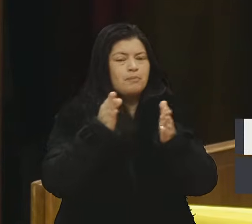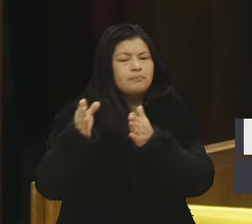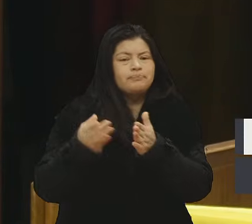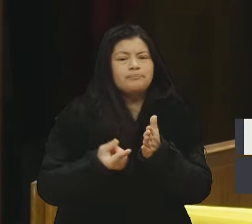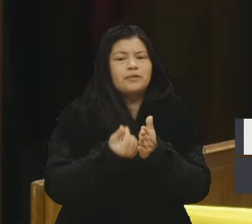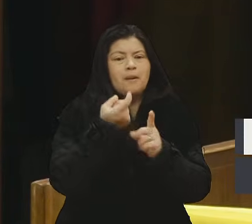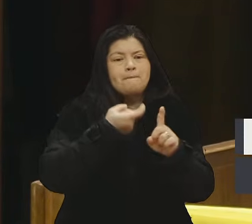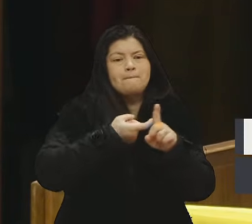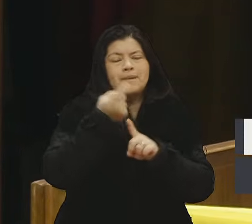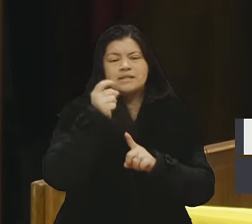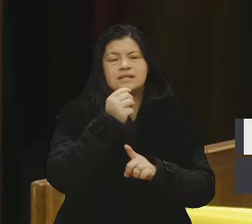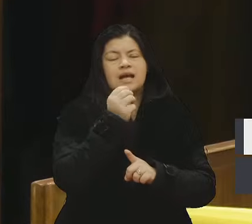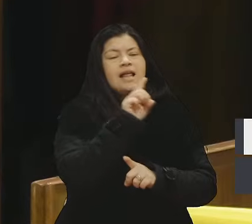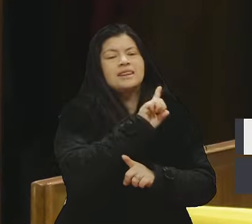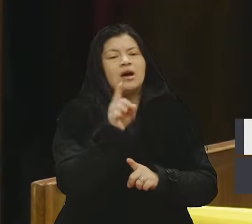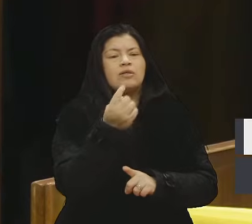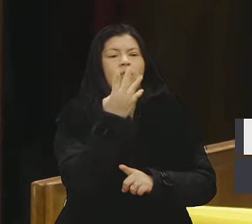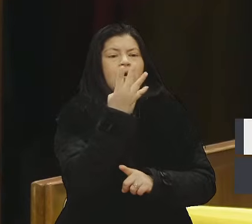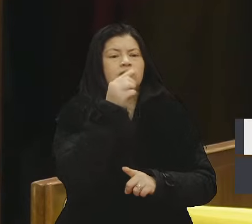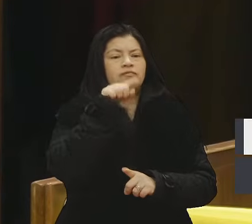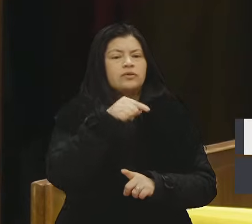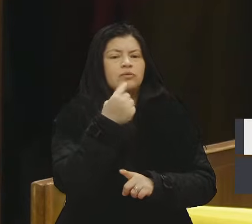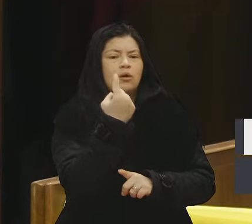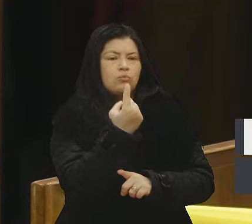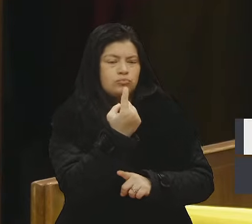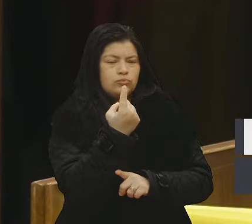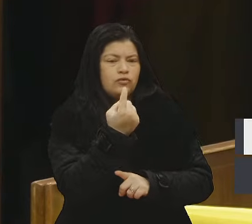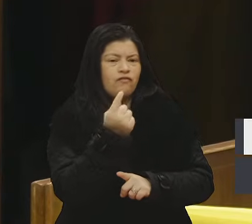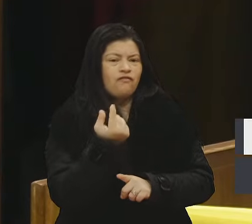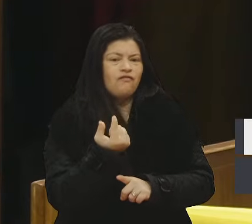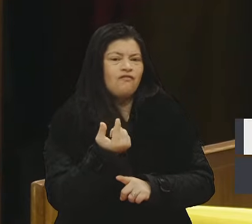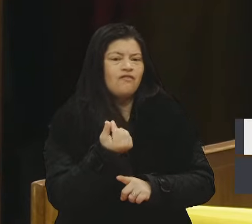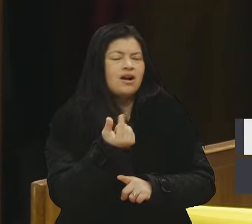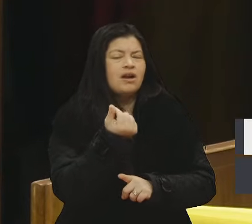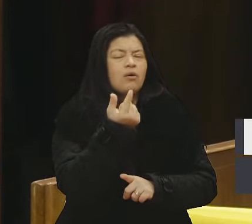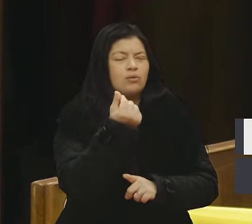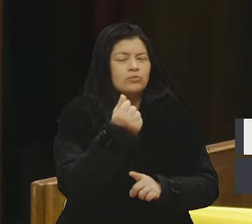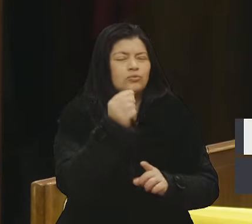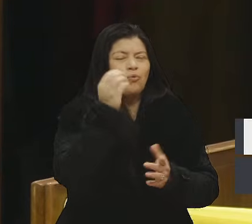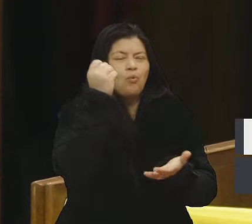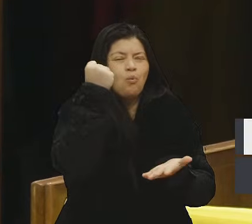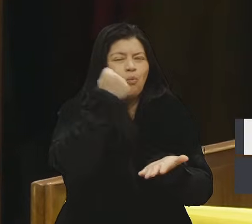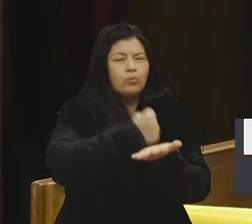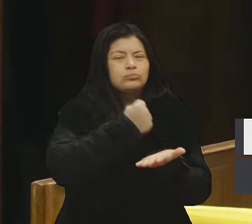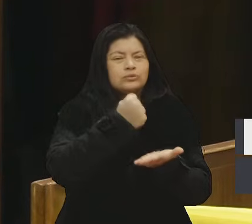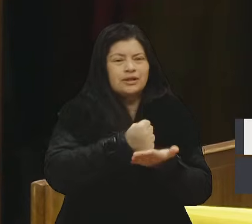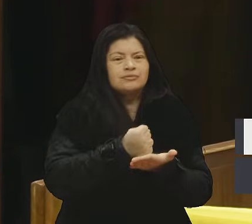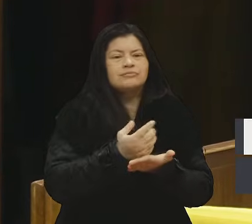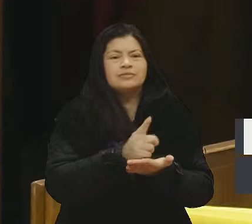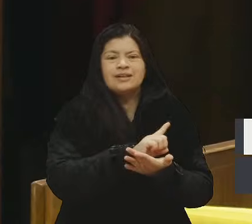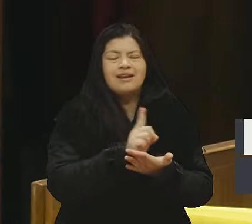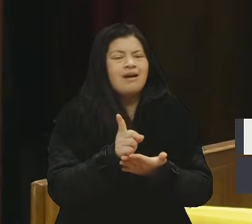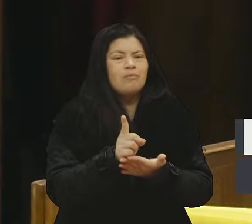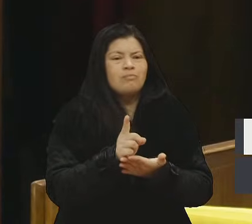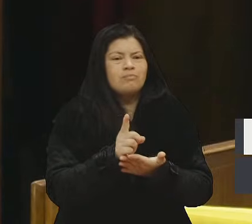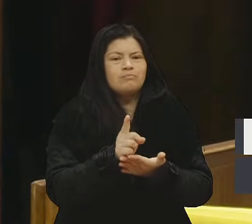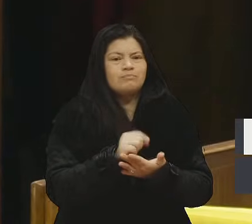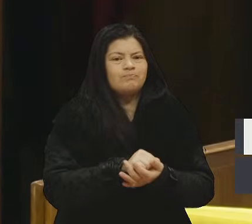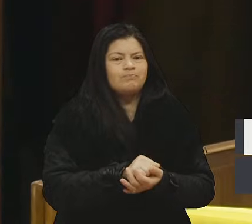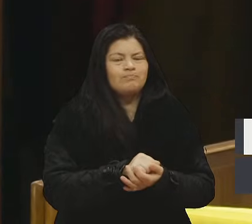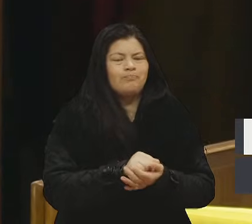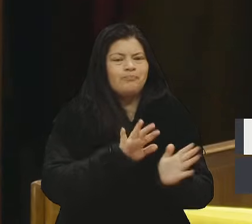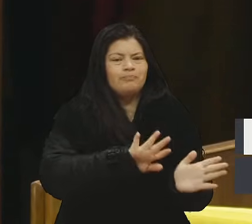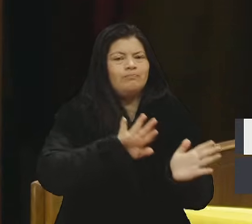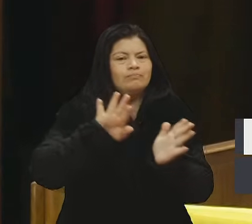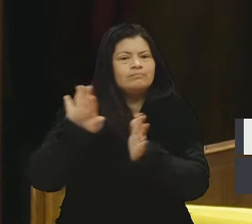a da 4.1, que é a do valor do contrato. Ou seja, o valor do contrato não é aquele. Agora